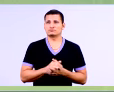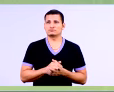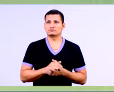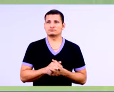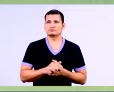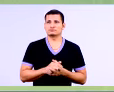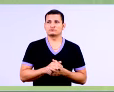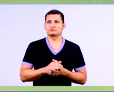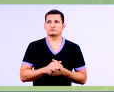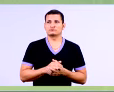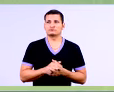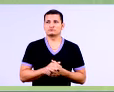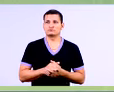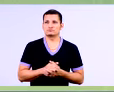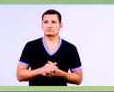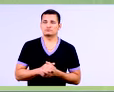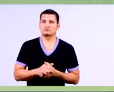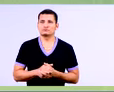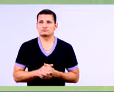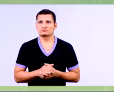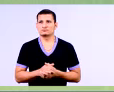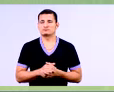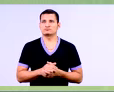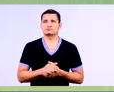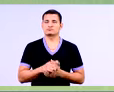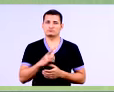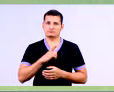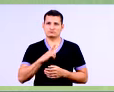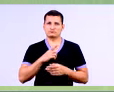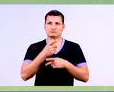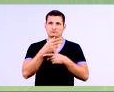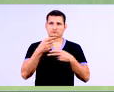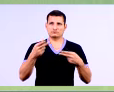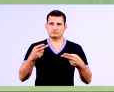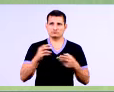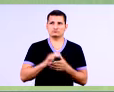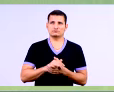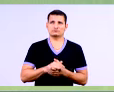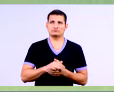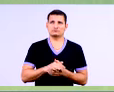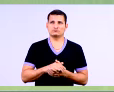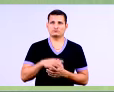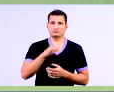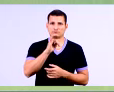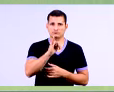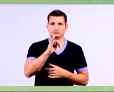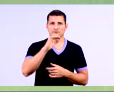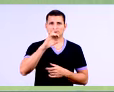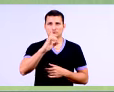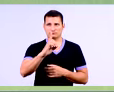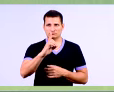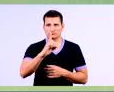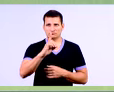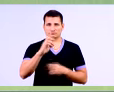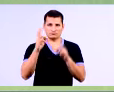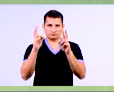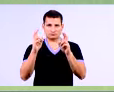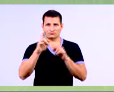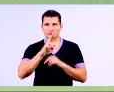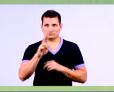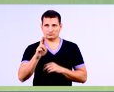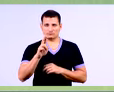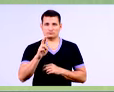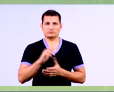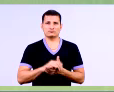Nós temos um elemento que se chama nome, que é do tipo